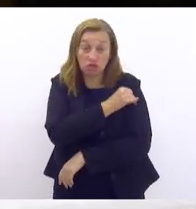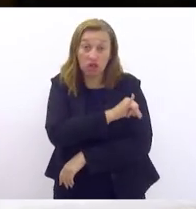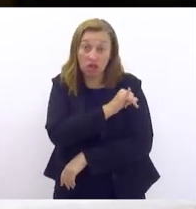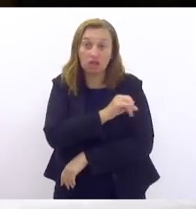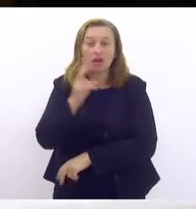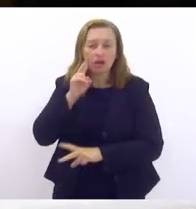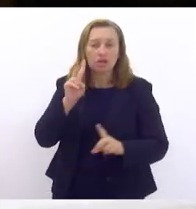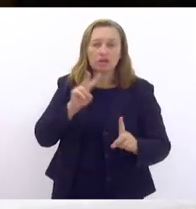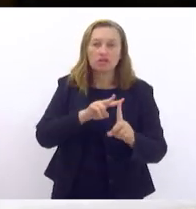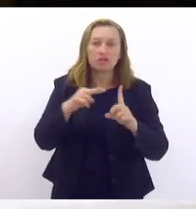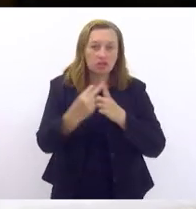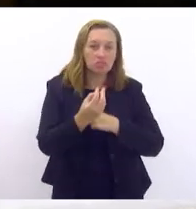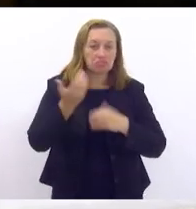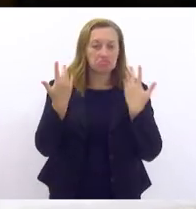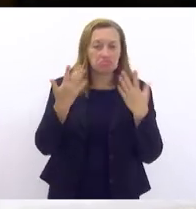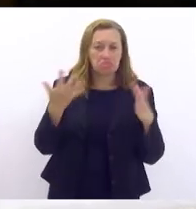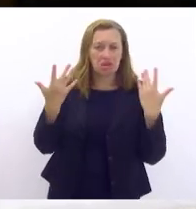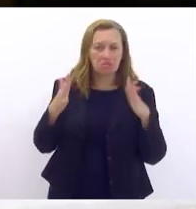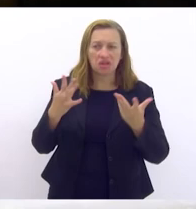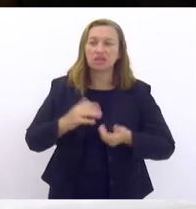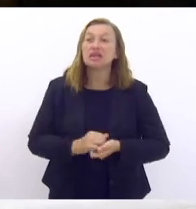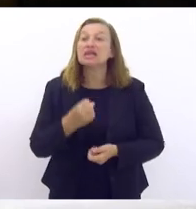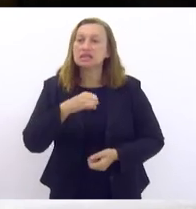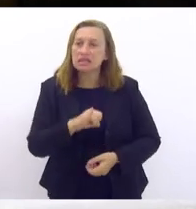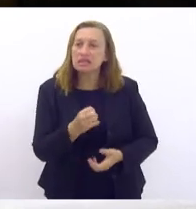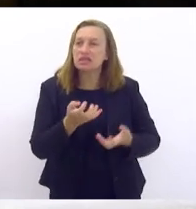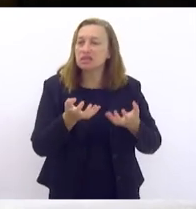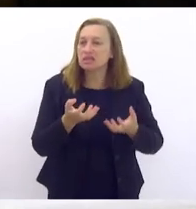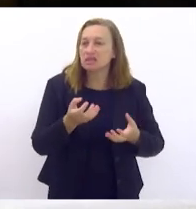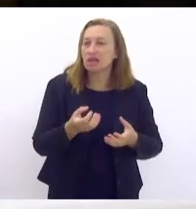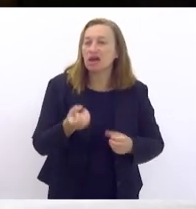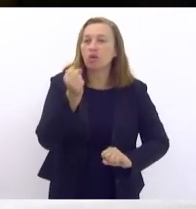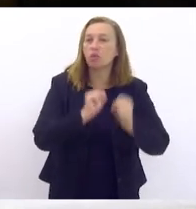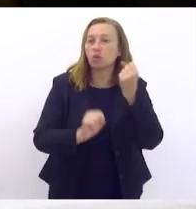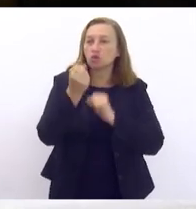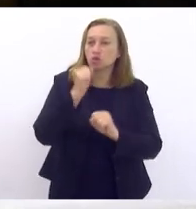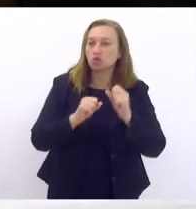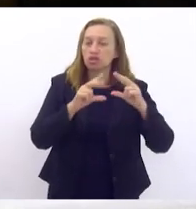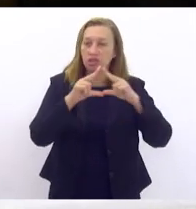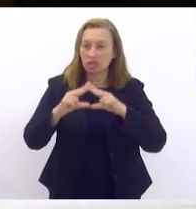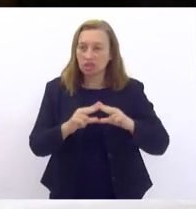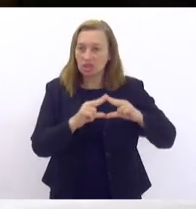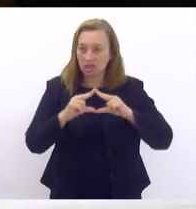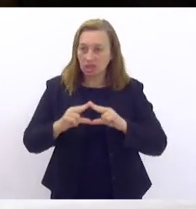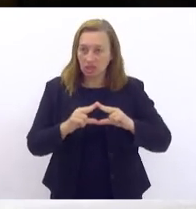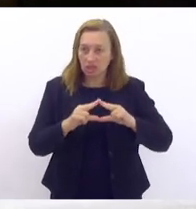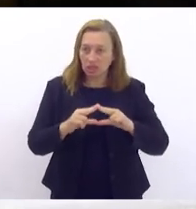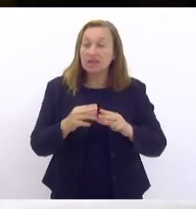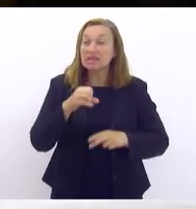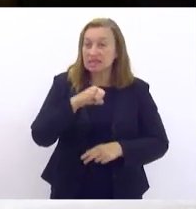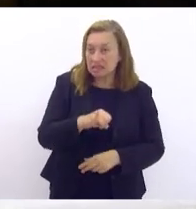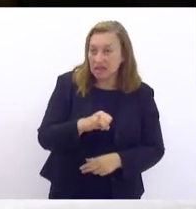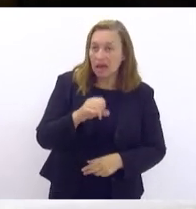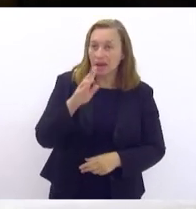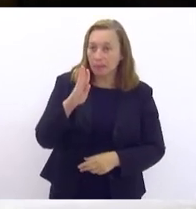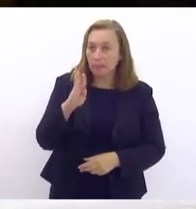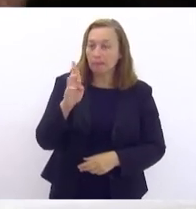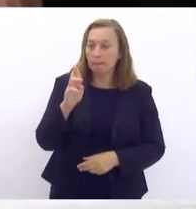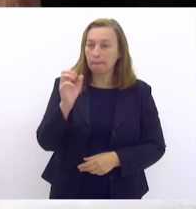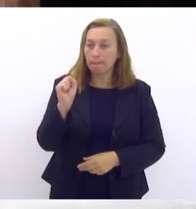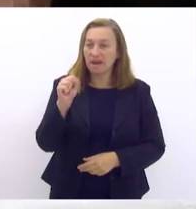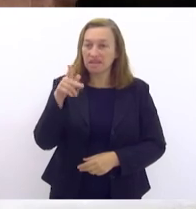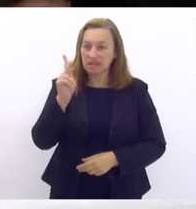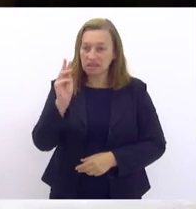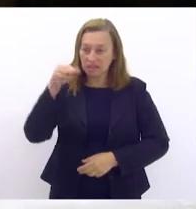ponto tá de parabéns e Se alguém quiser montar uma indústria de reciclagem aliás se abraste quem quiser montar uma